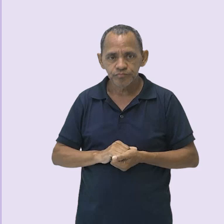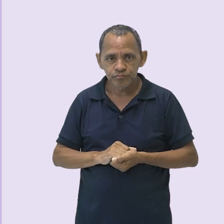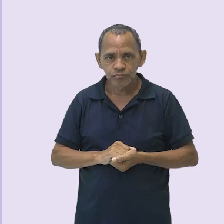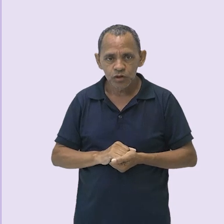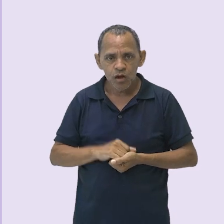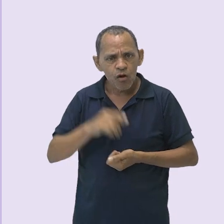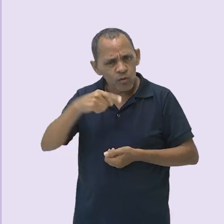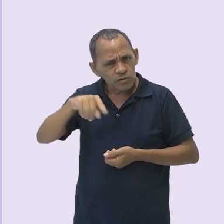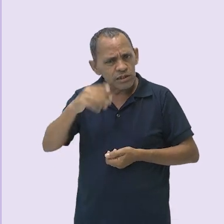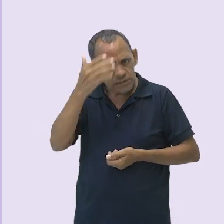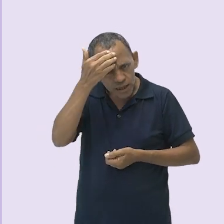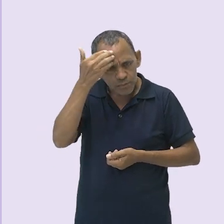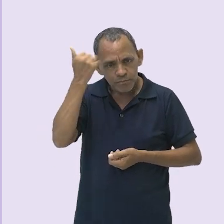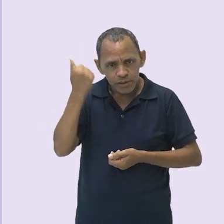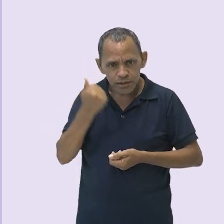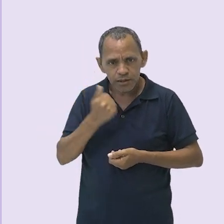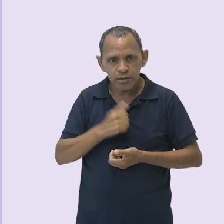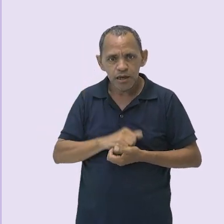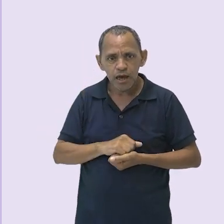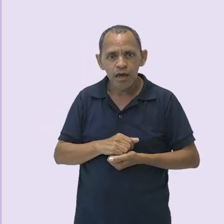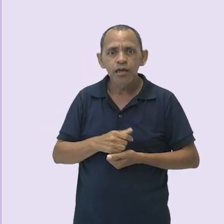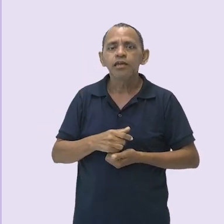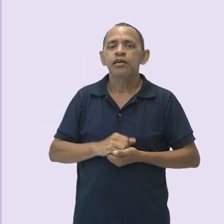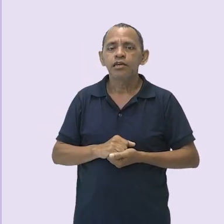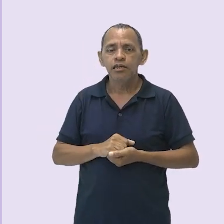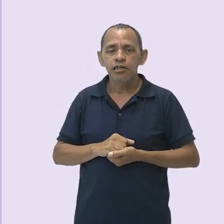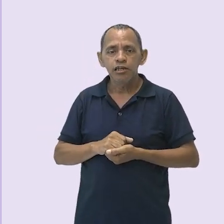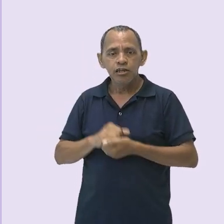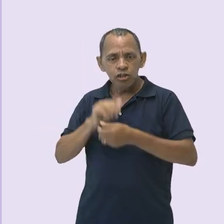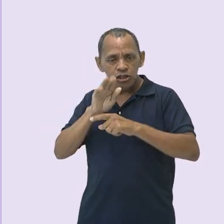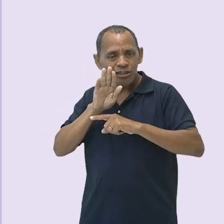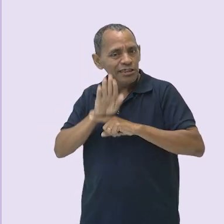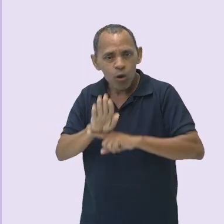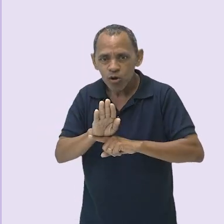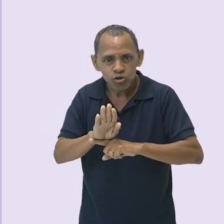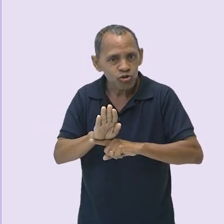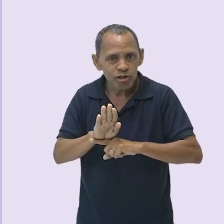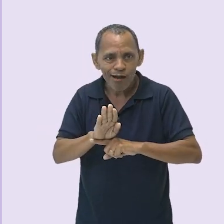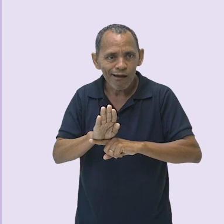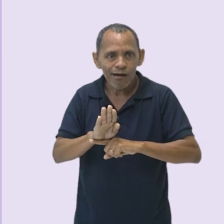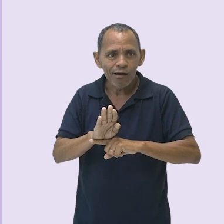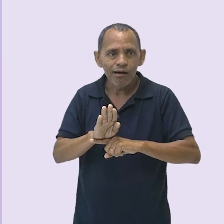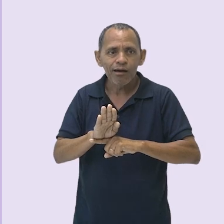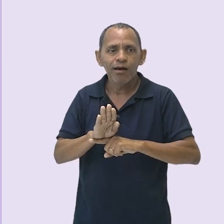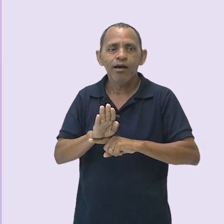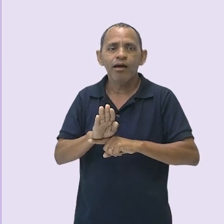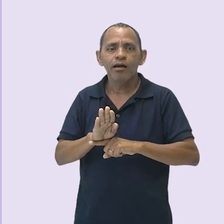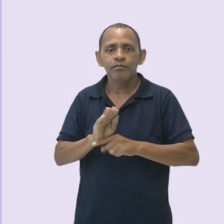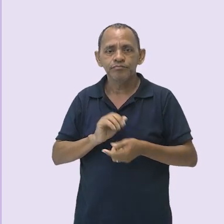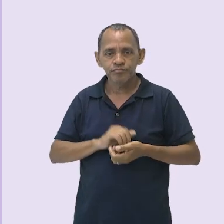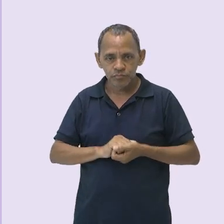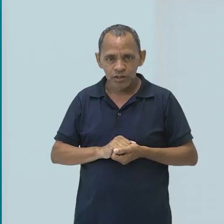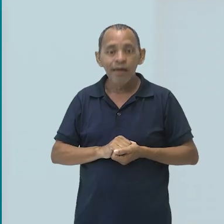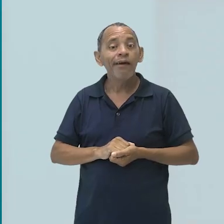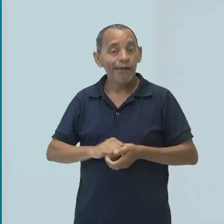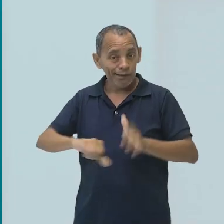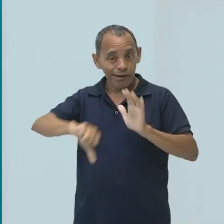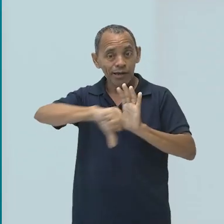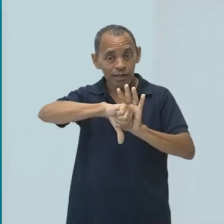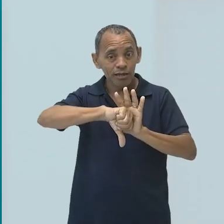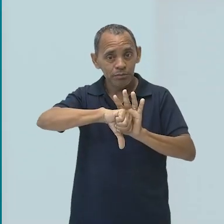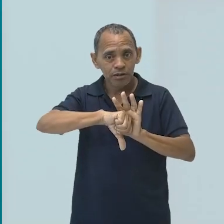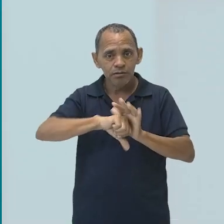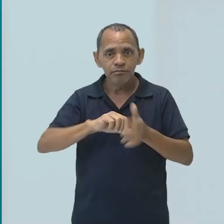você sabia que omissão de socorro é crime? Lá no artigo 135 do Código Penal, diz assim para a